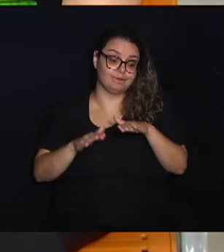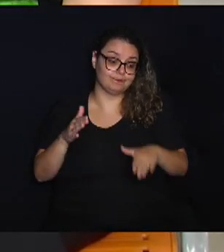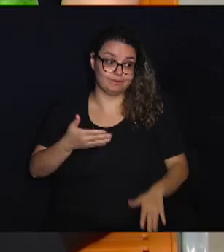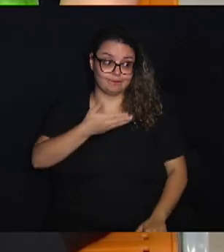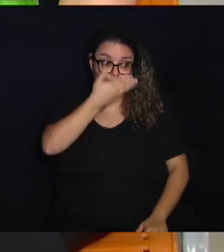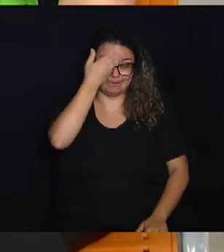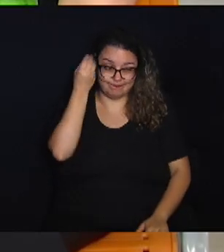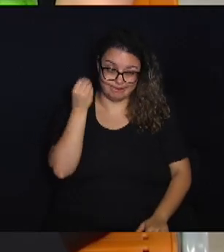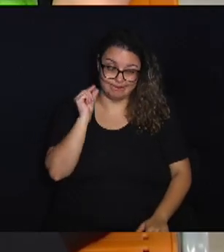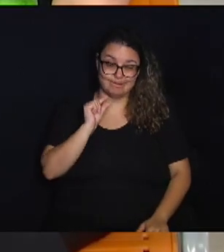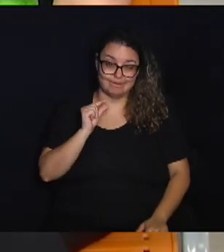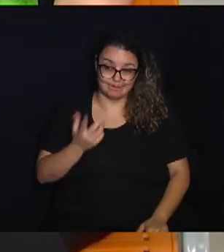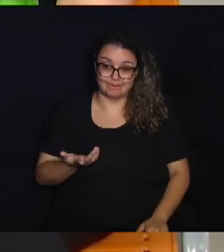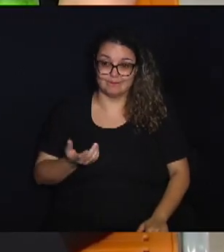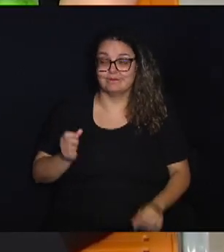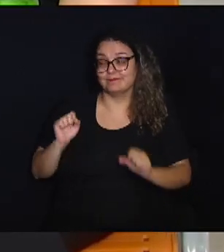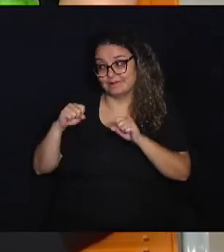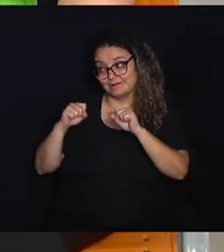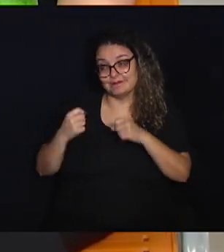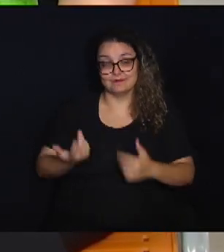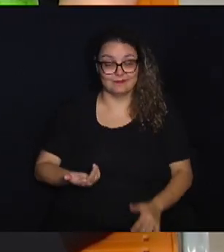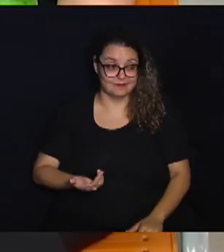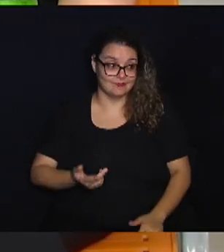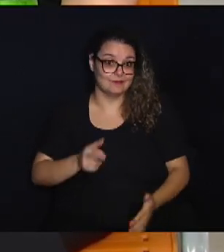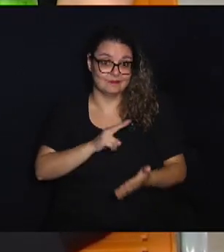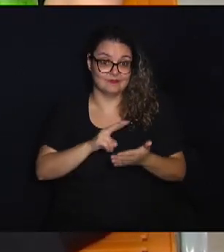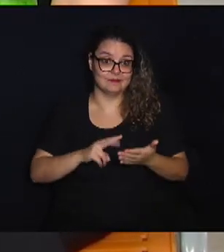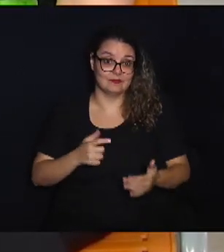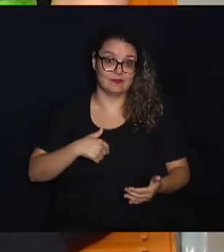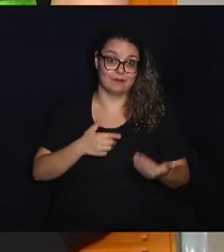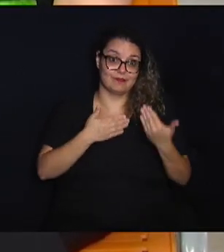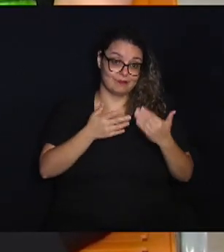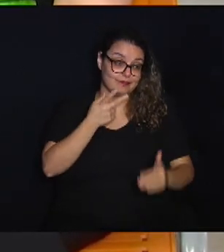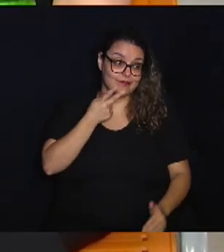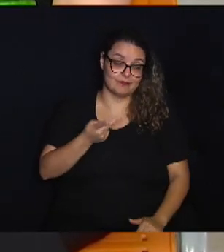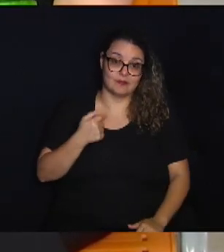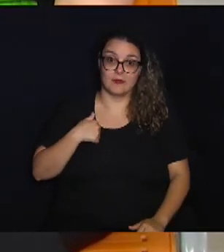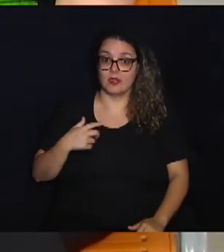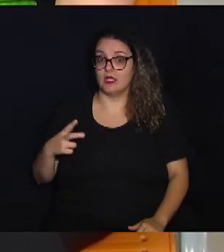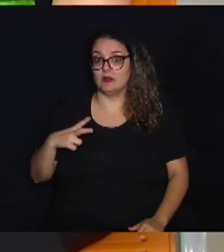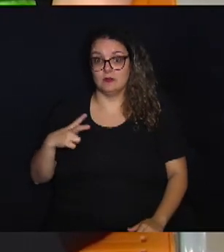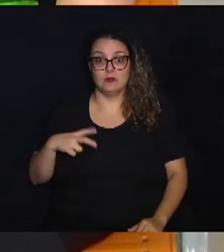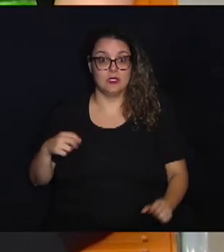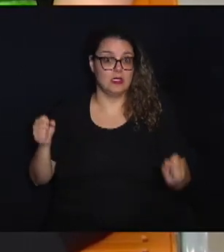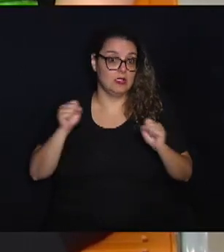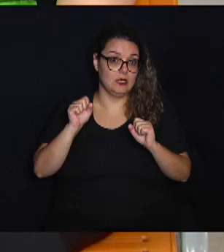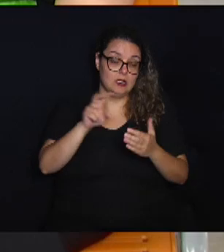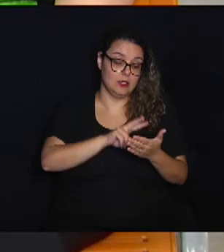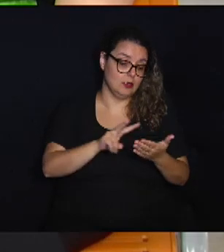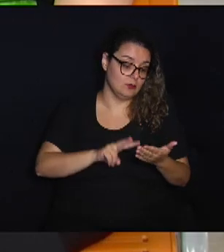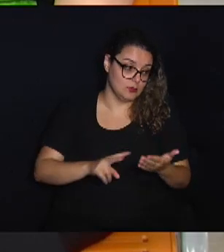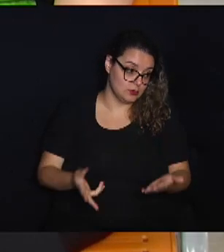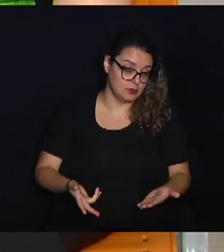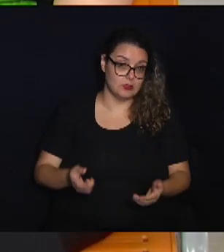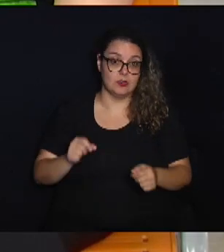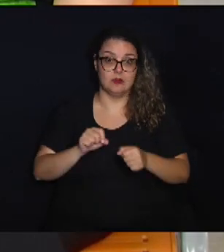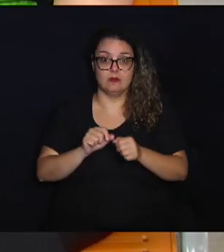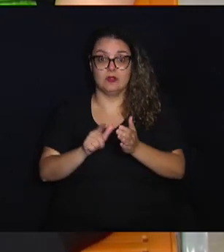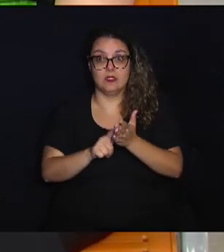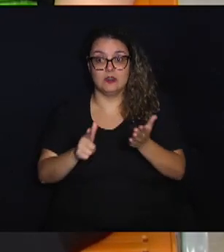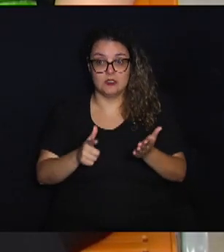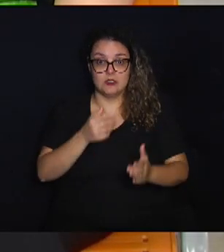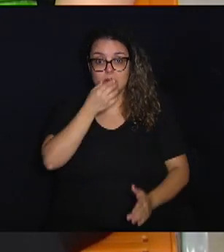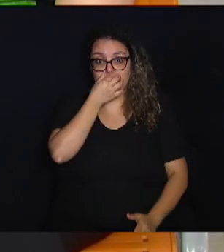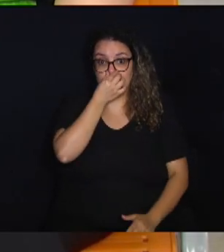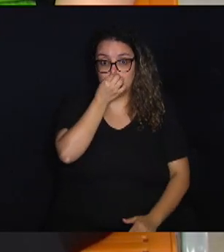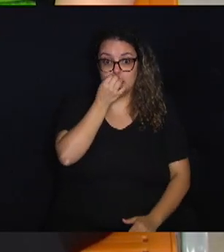esquecem um pouquinho dos livros, né? Eu sou suspeito para falar porque eu particularmente amo ler, né? Fiz jornalismo e tudo